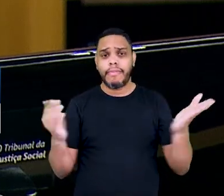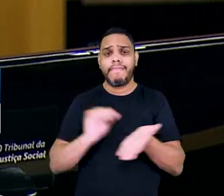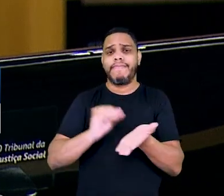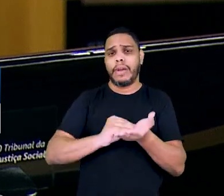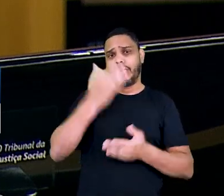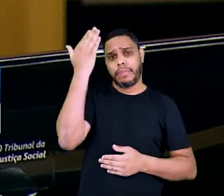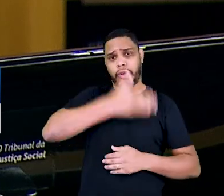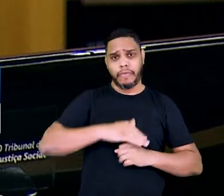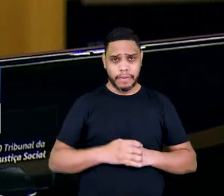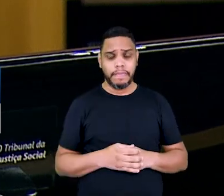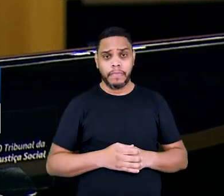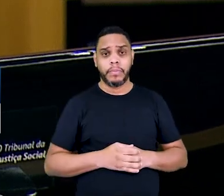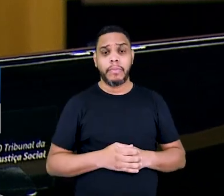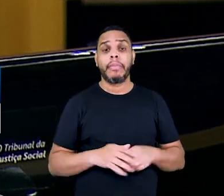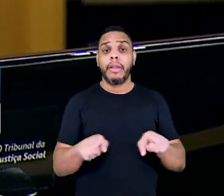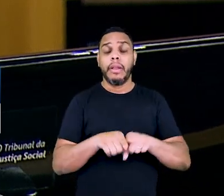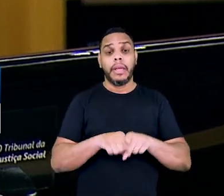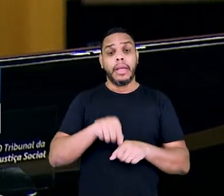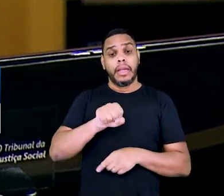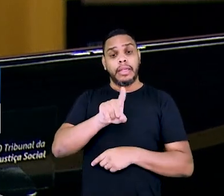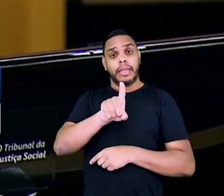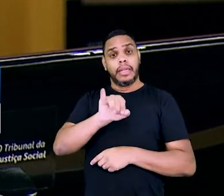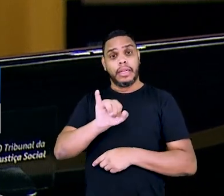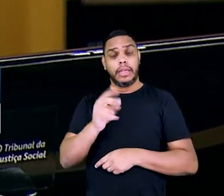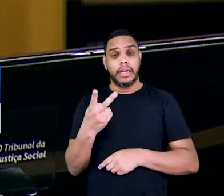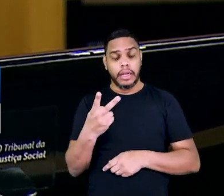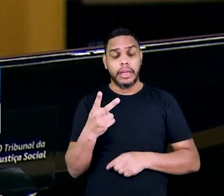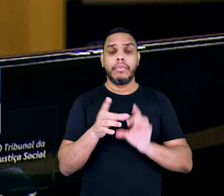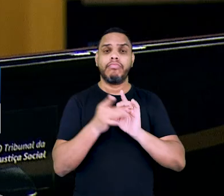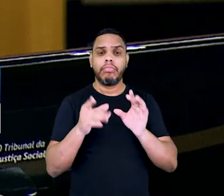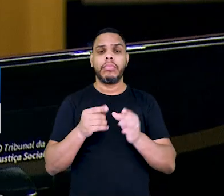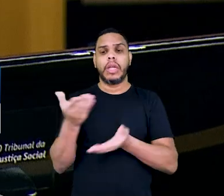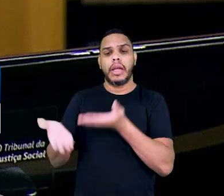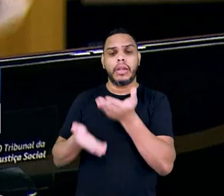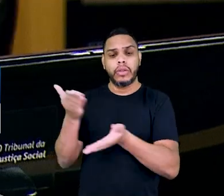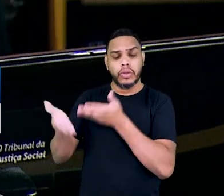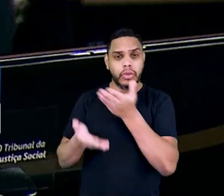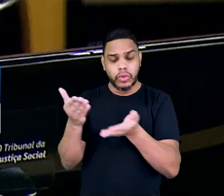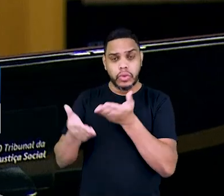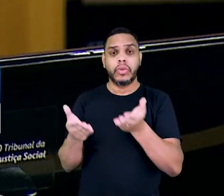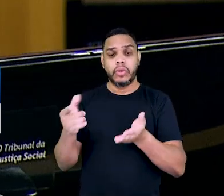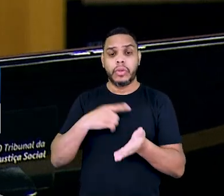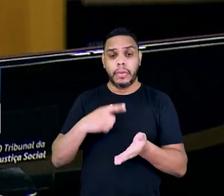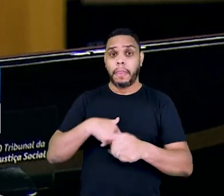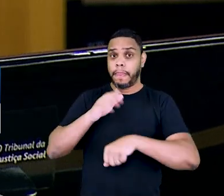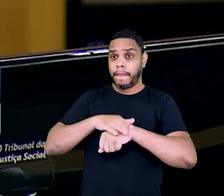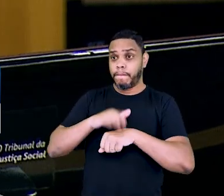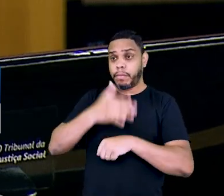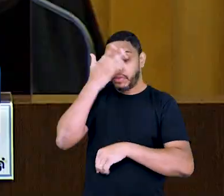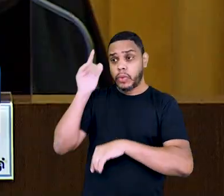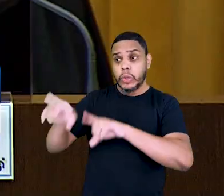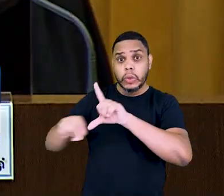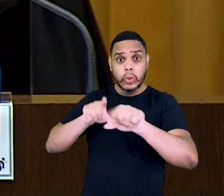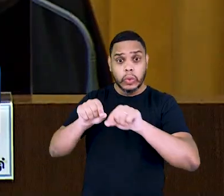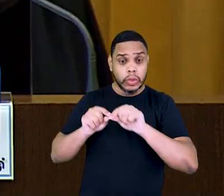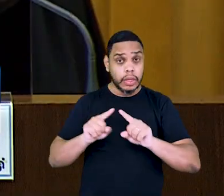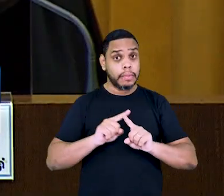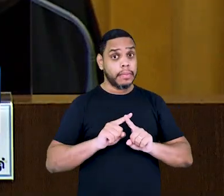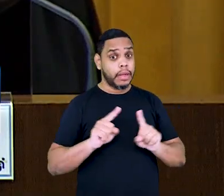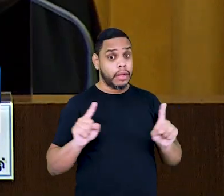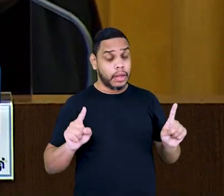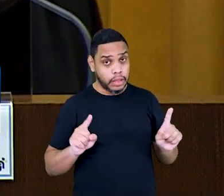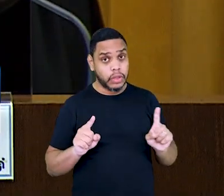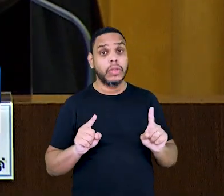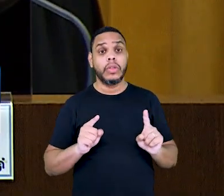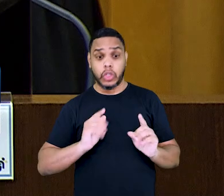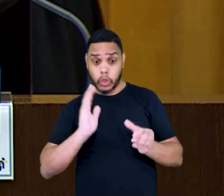outros casos, a SDI2 autorizou tratamentos em clínicas indicadas por pacientes, mas que no